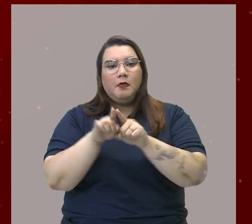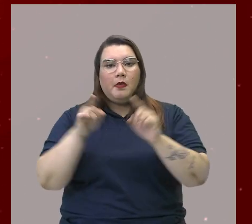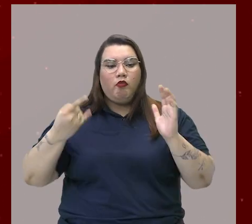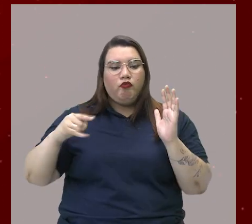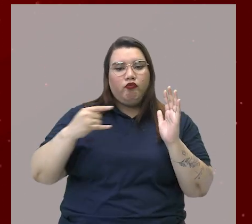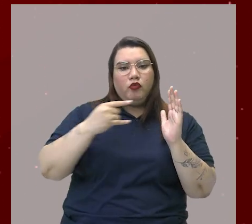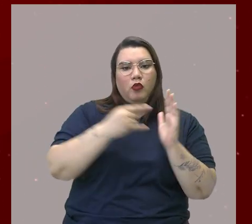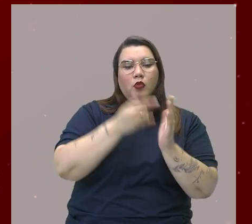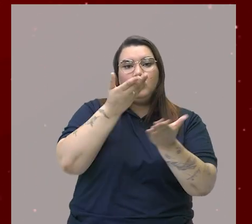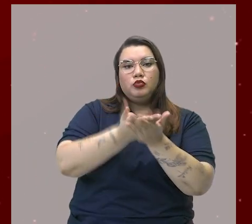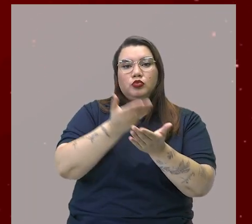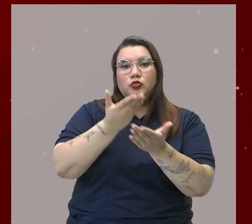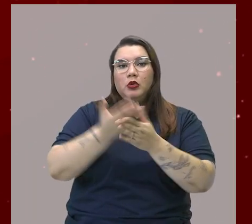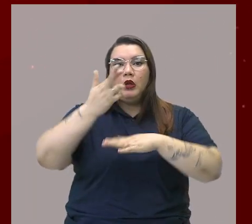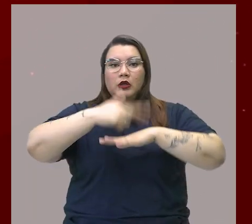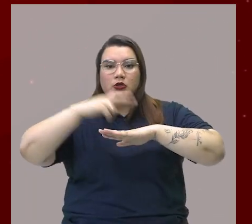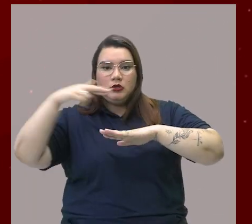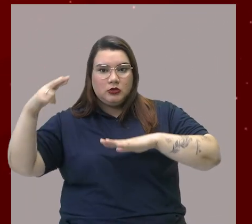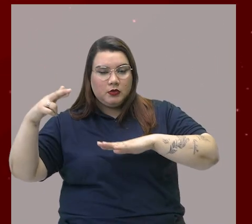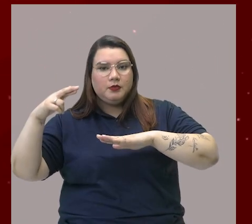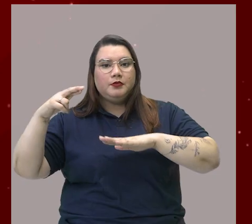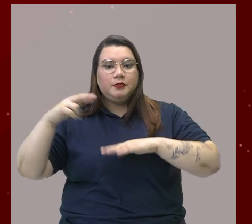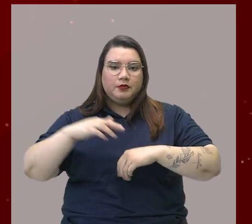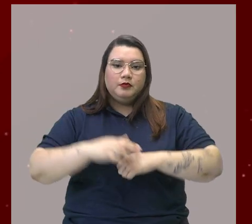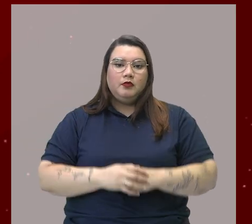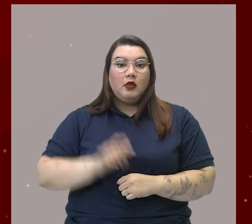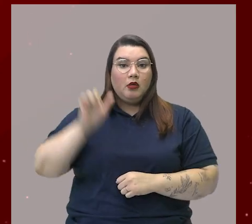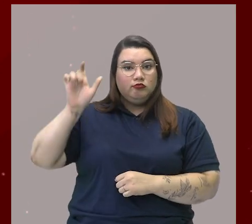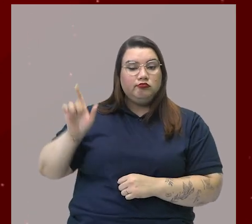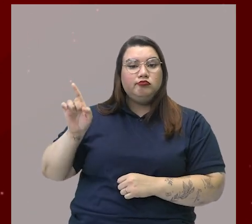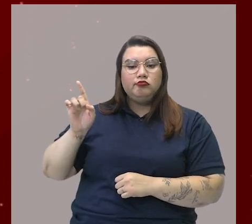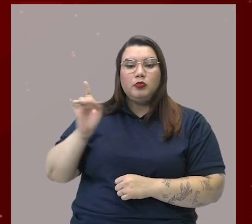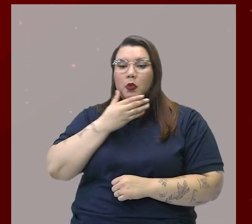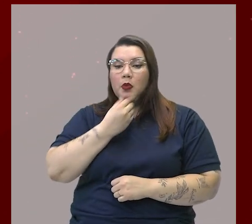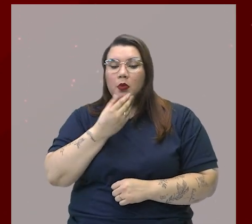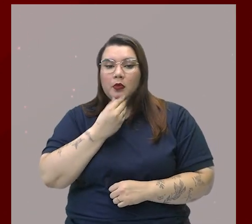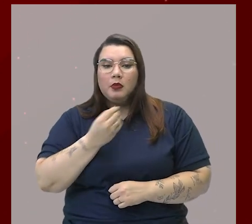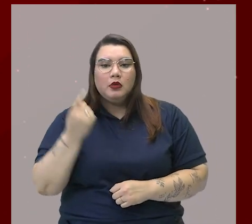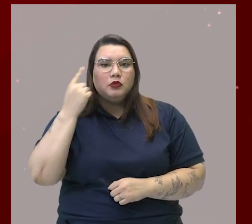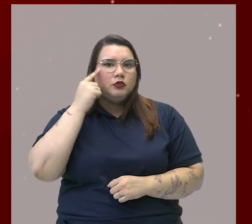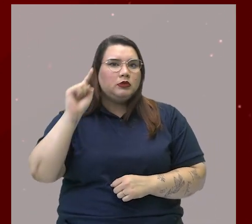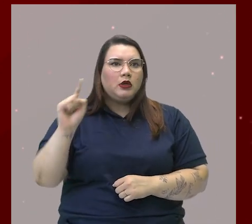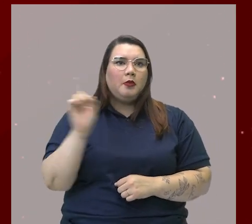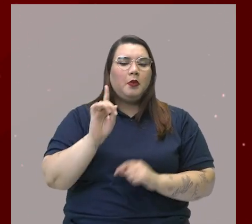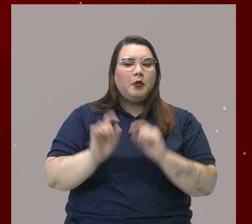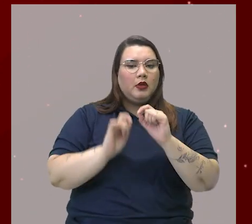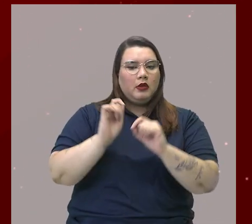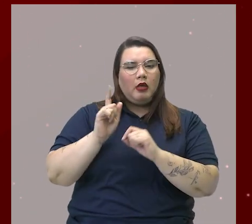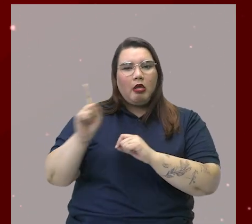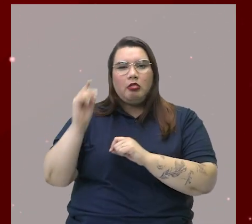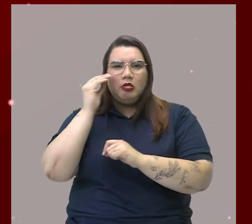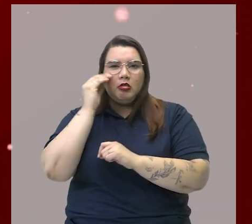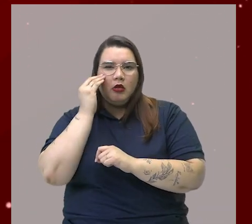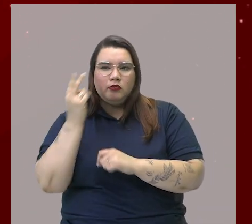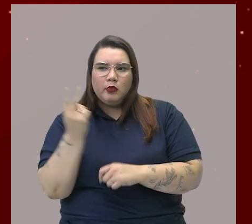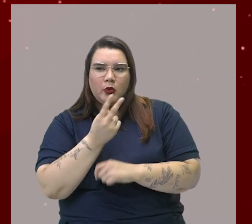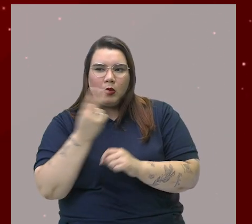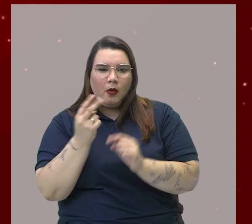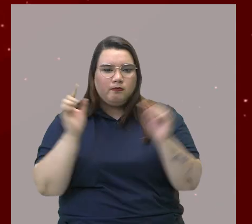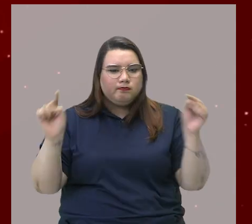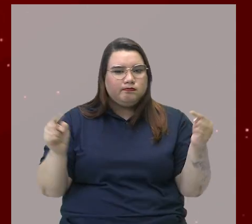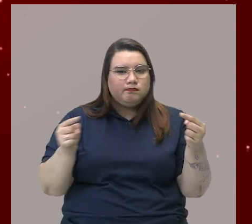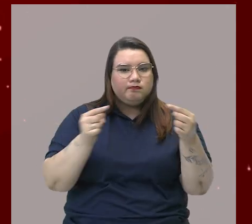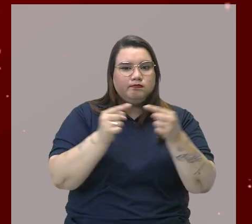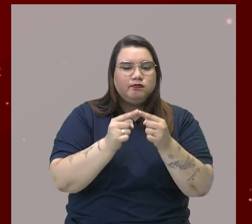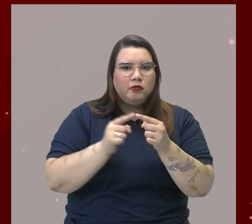o eletromagnetismo, o estudo da radiação. Planck não sabia que, ao tentar combinar essas duas